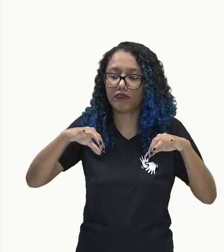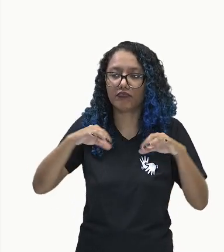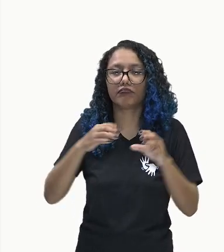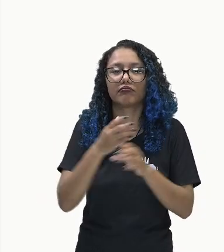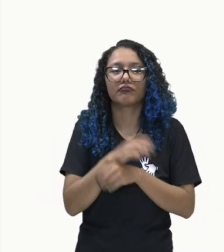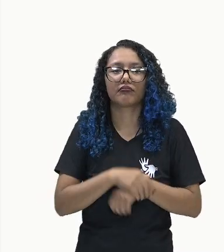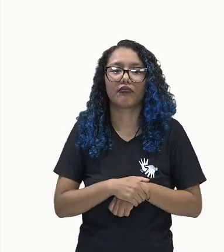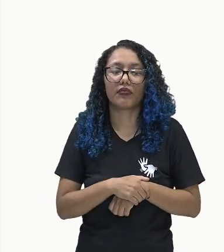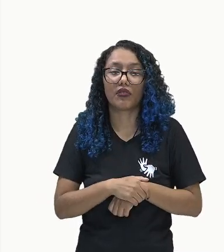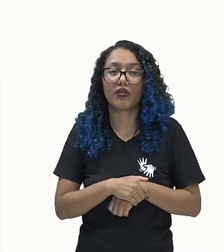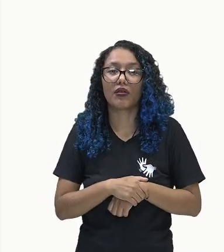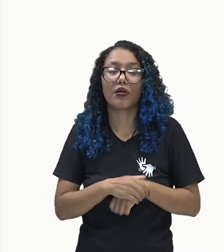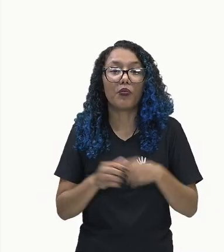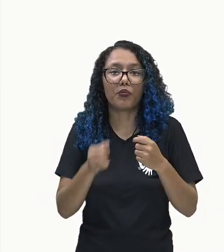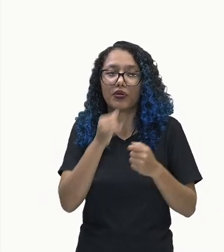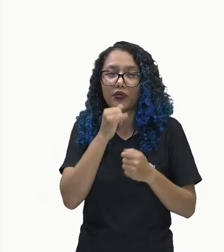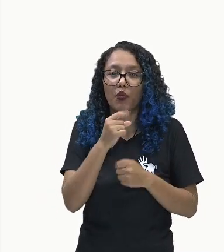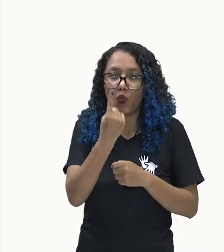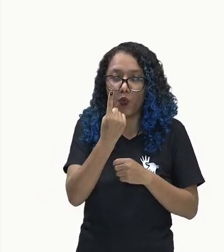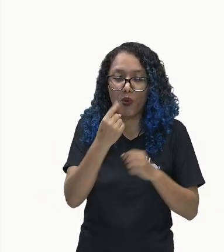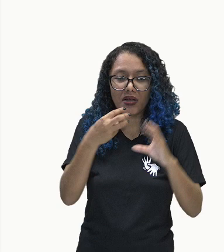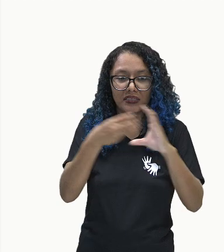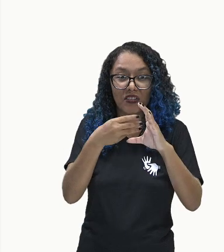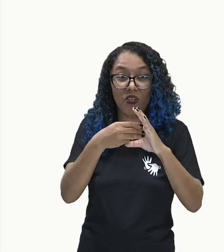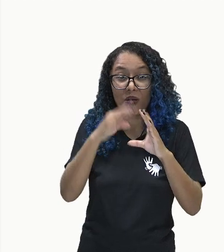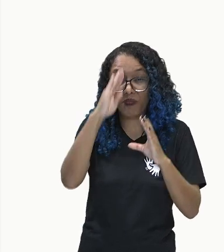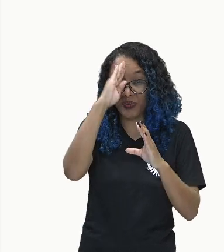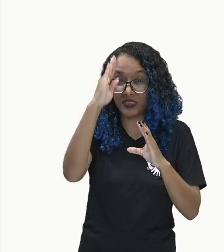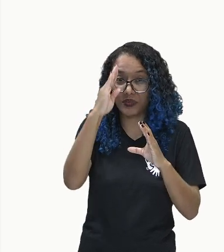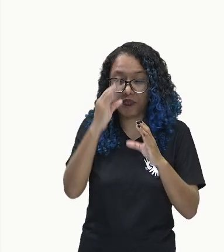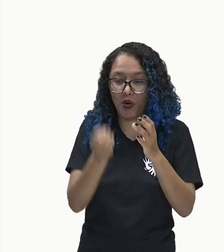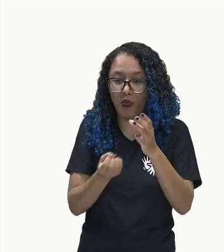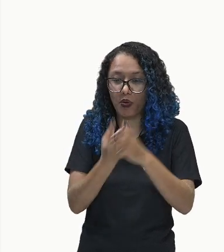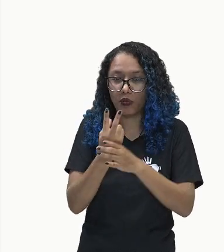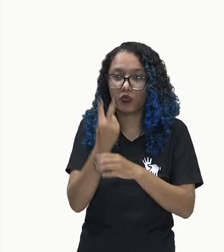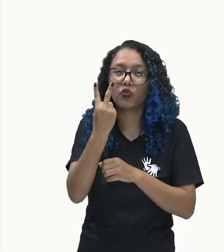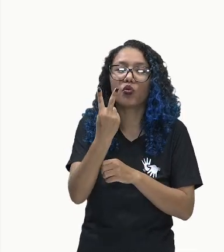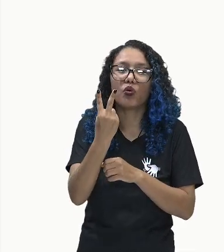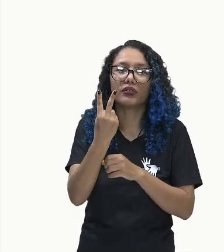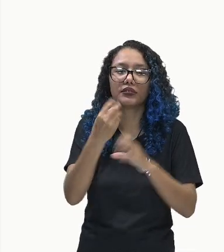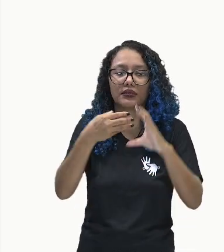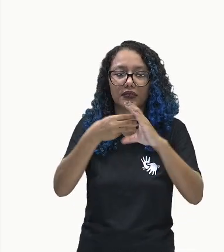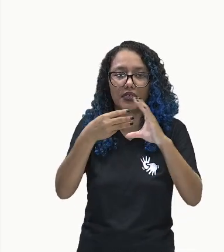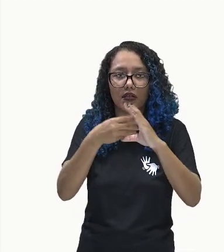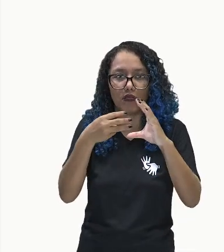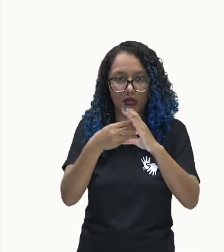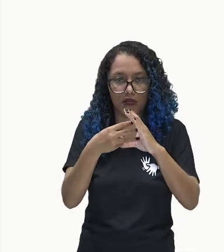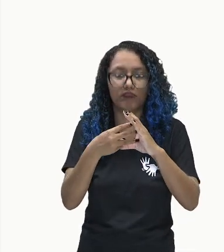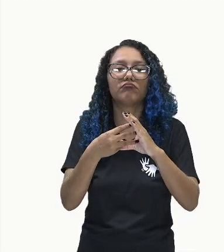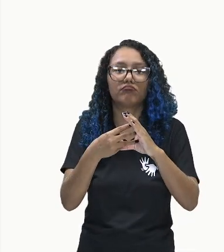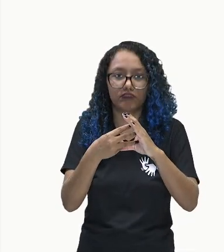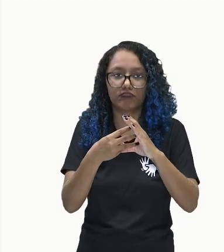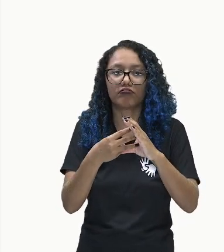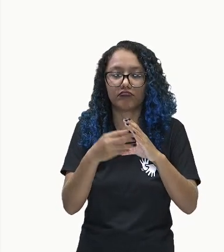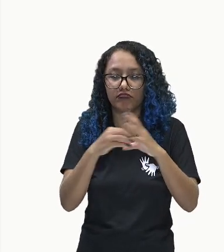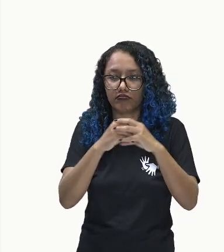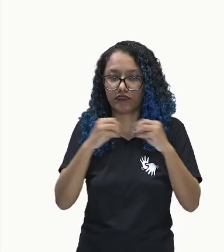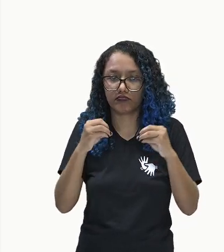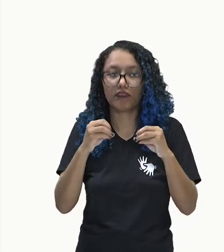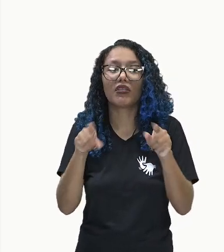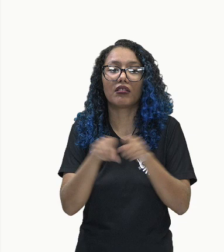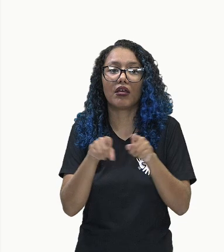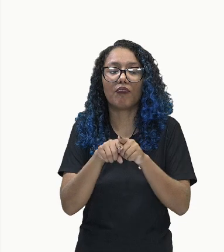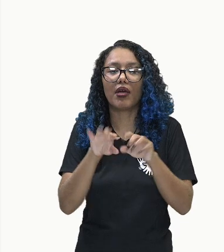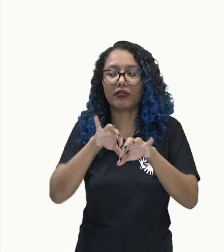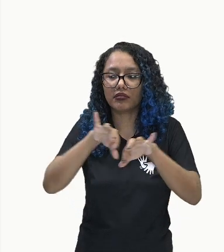sua própria célula. Uma célula mãe forma duas células filhas. E saibam vocês que também é uma divisão assexuada